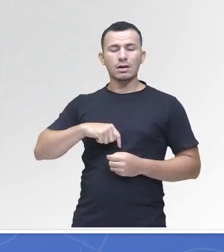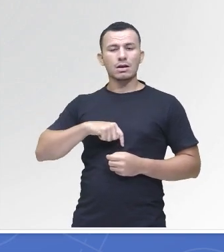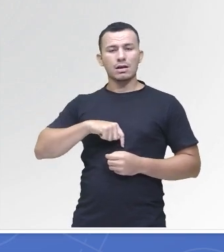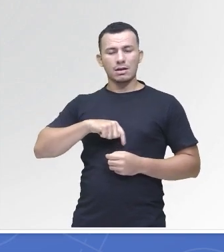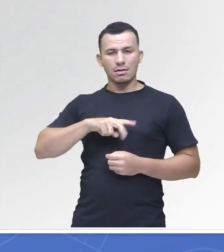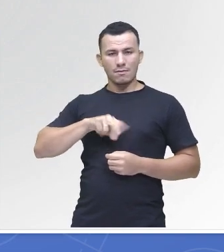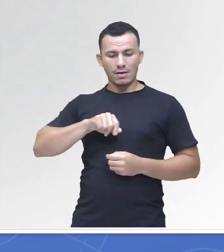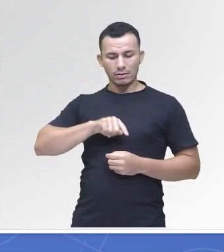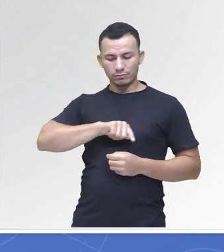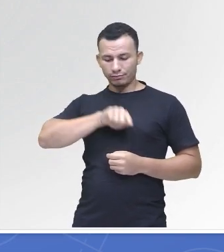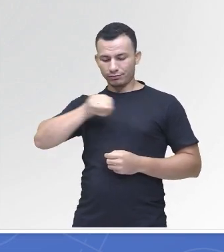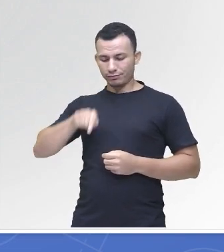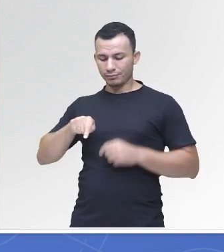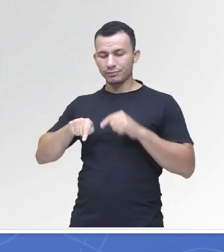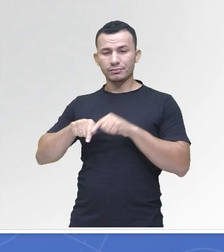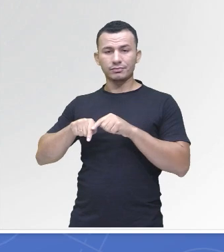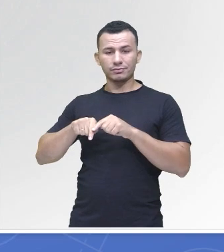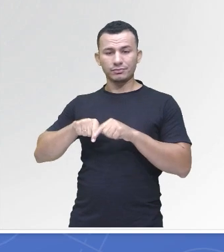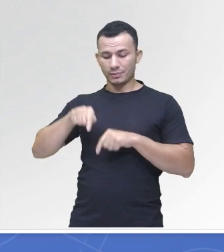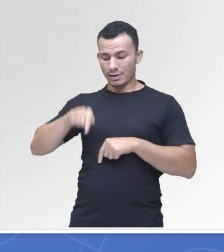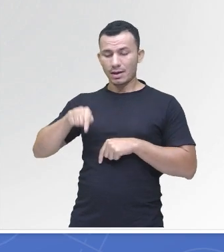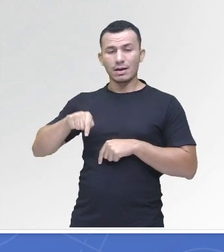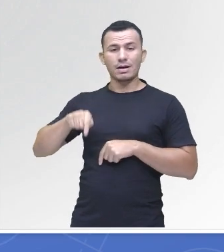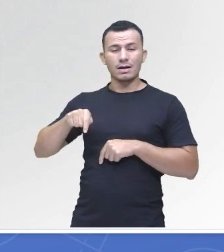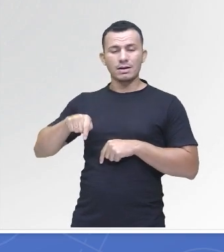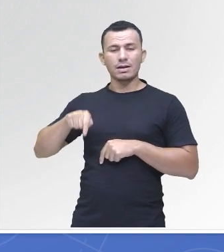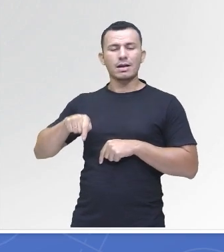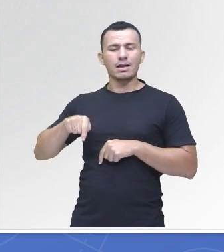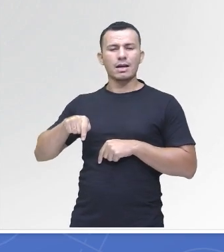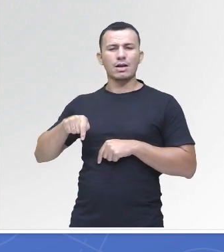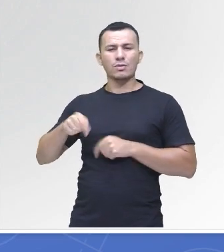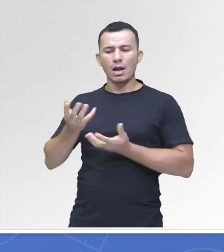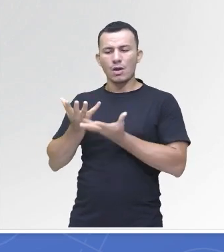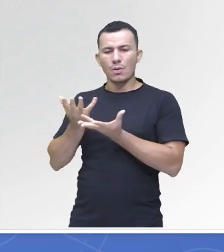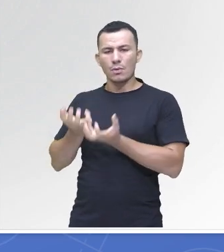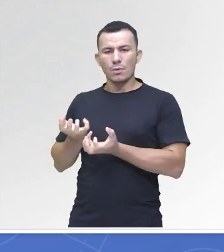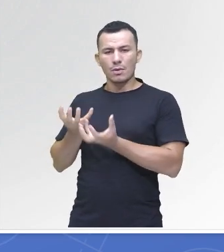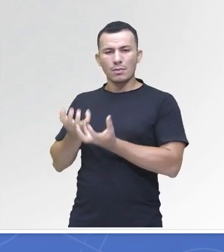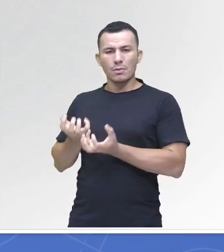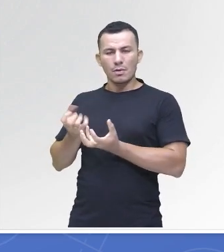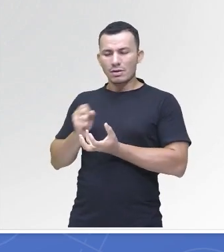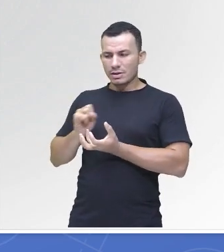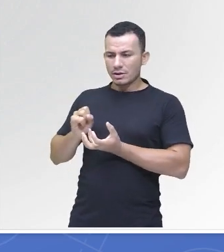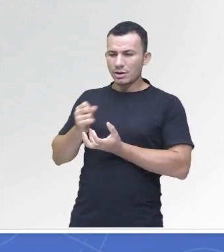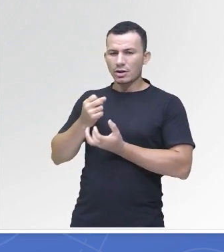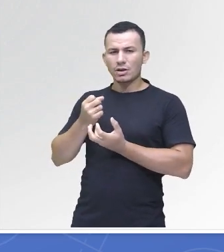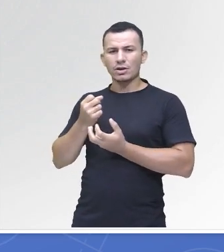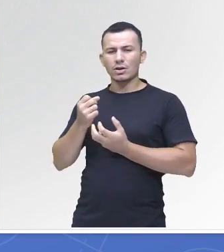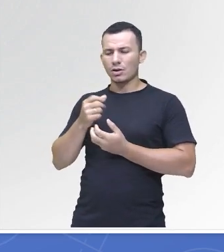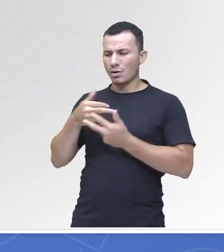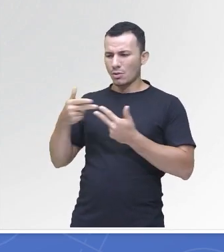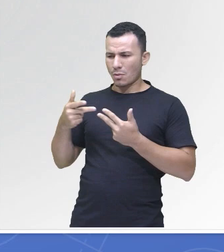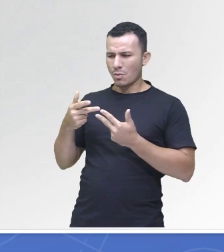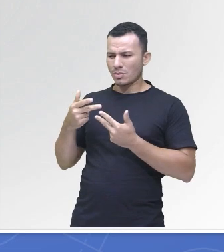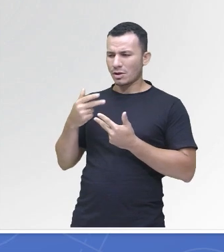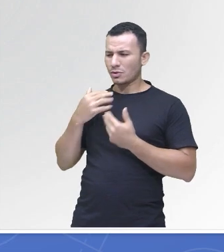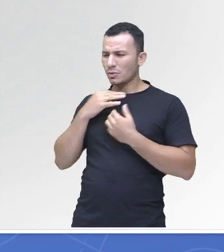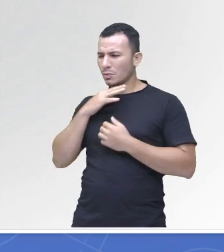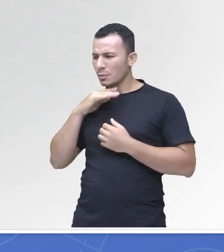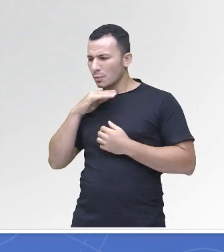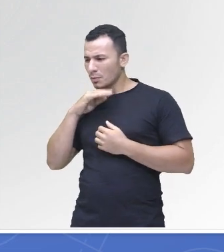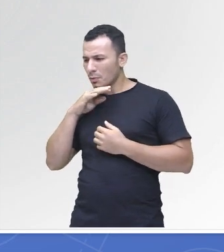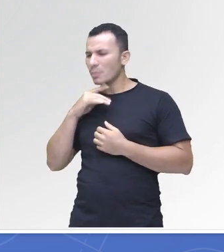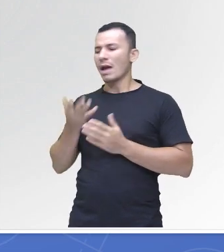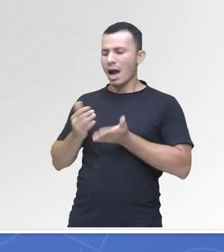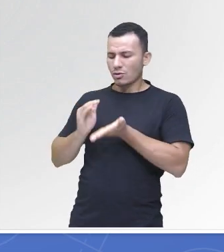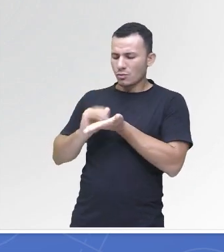para o linfonodo. Lá no linfonodo, ele funciona como filtro. O que tiver de tóxico, ele tenta eliminar